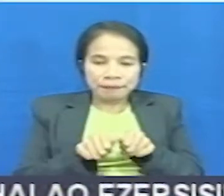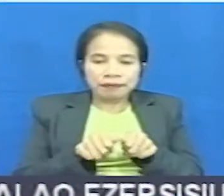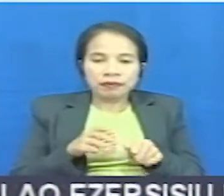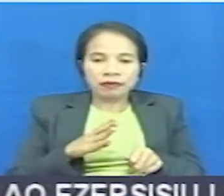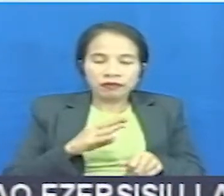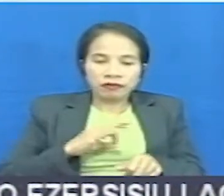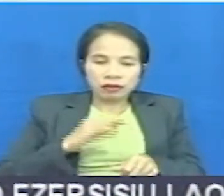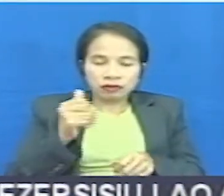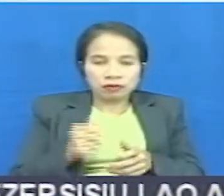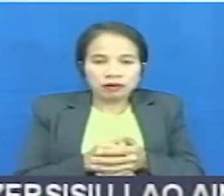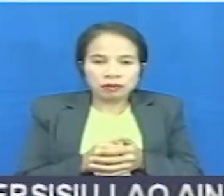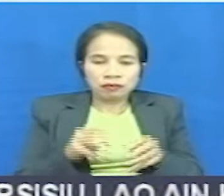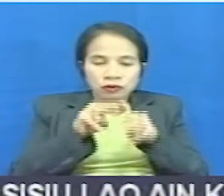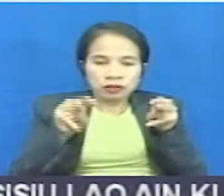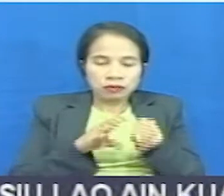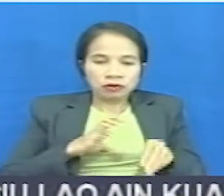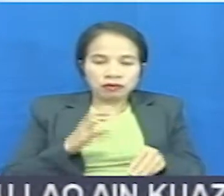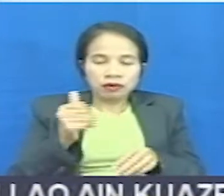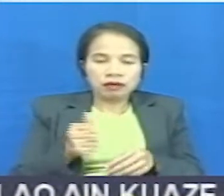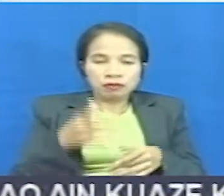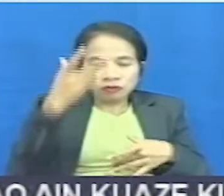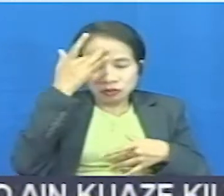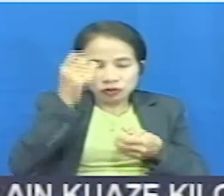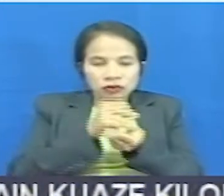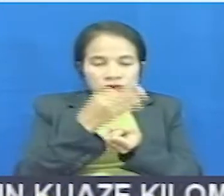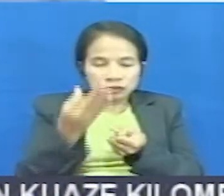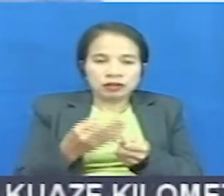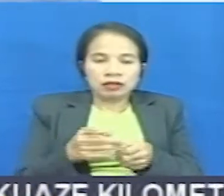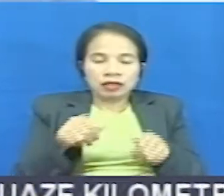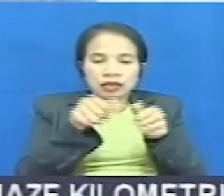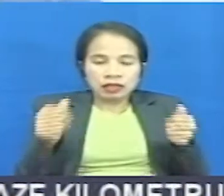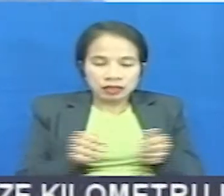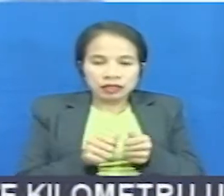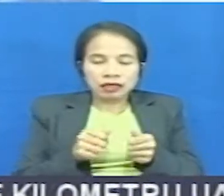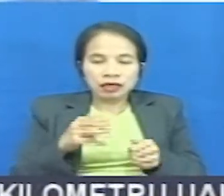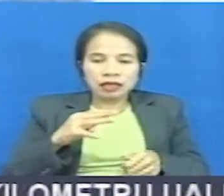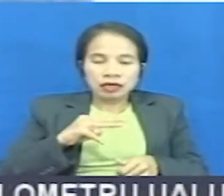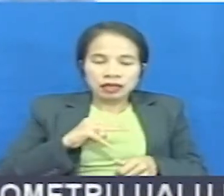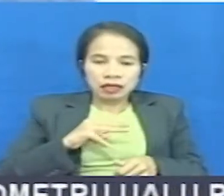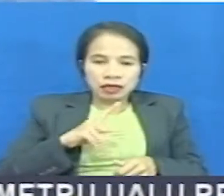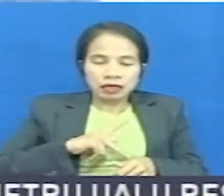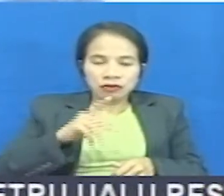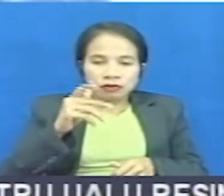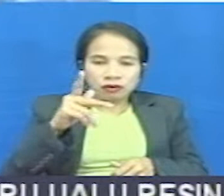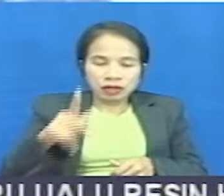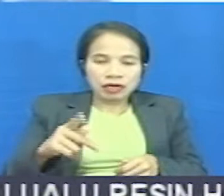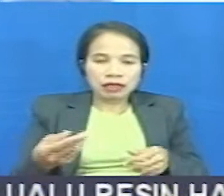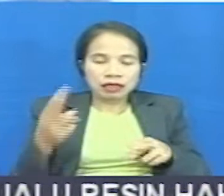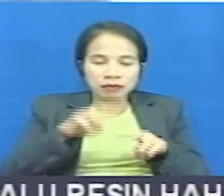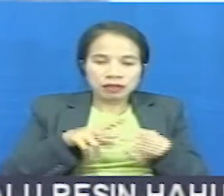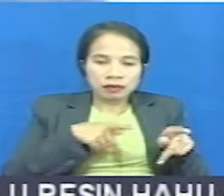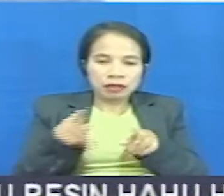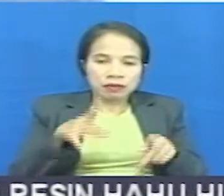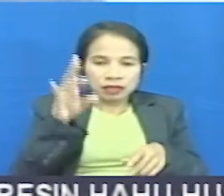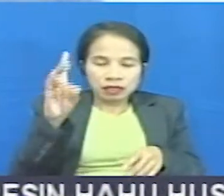caso positivo COVID-19 sia ia aldea Clau Halek aumenta ona banaing hitu. Coordenador